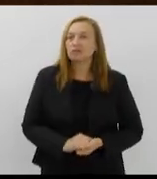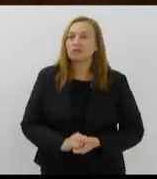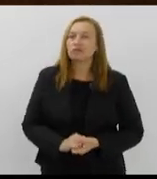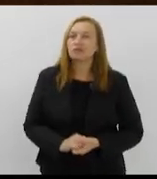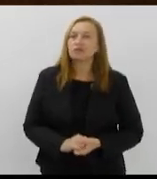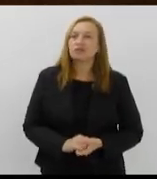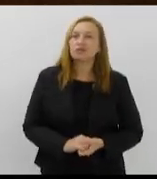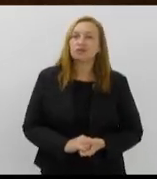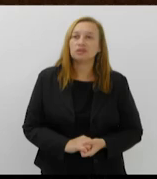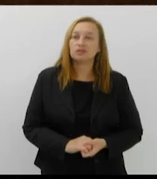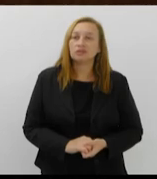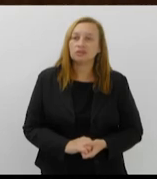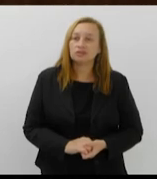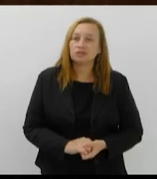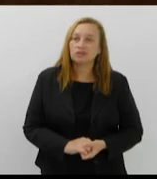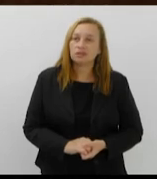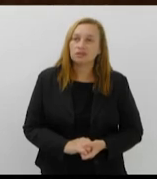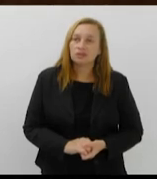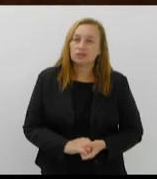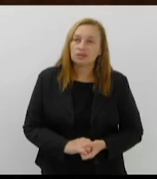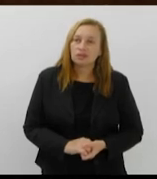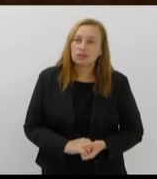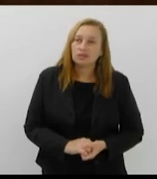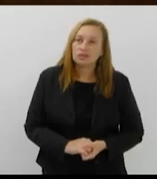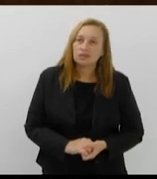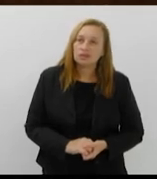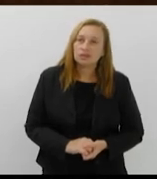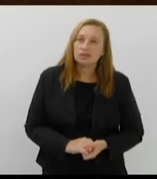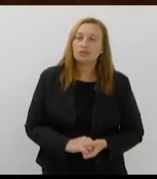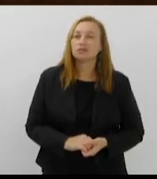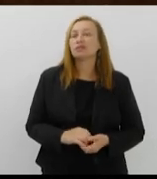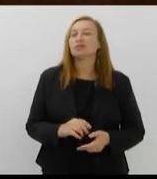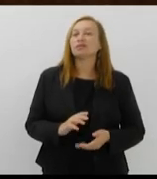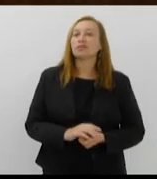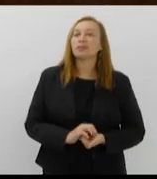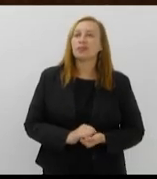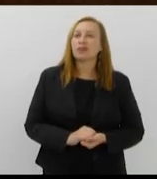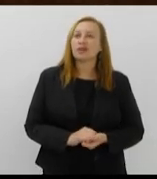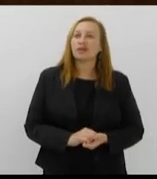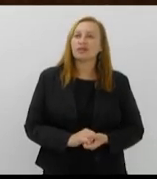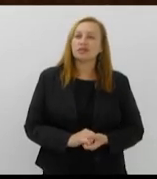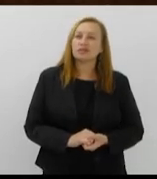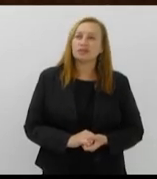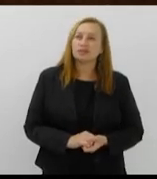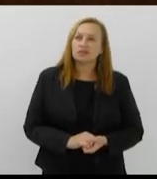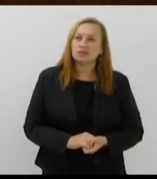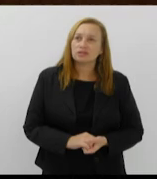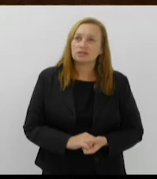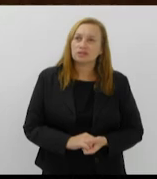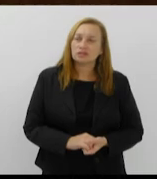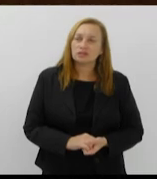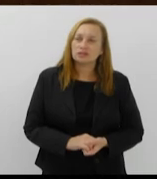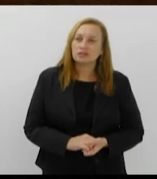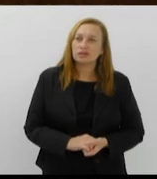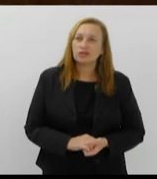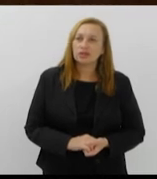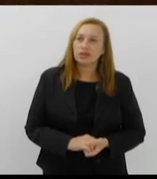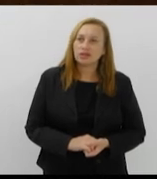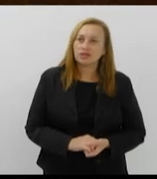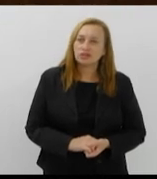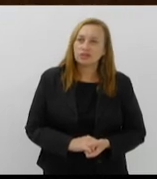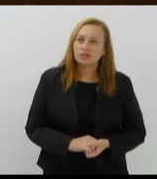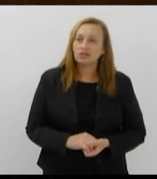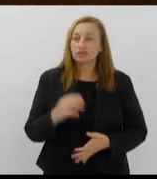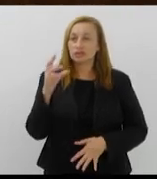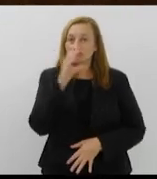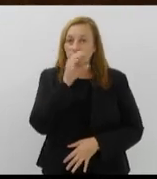extinção do DETRO. Mas eu queria fazer aqui um alerta à população, porque a extinção do DETRO,